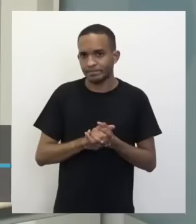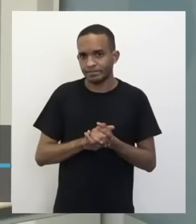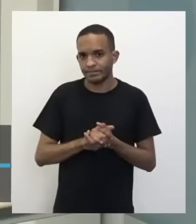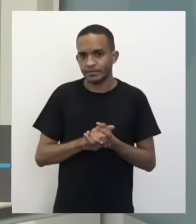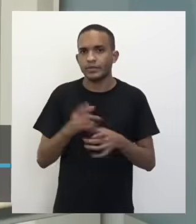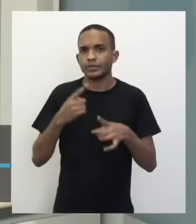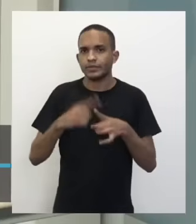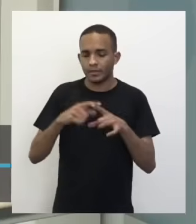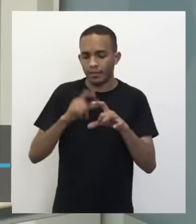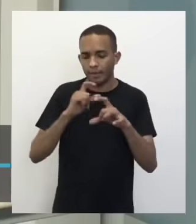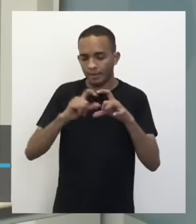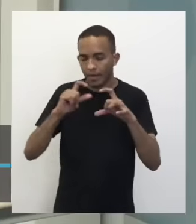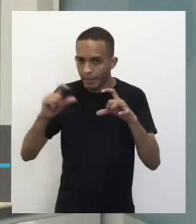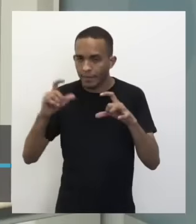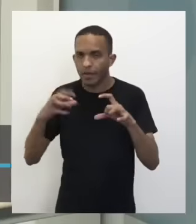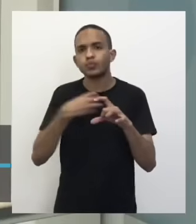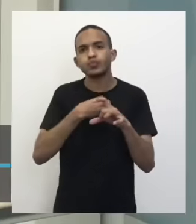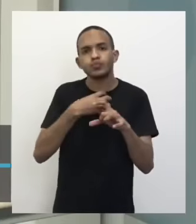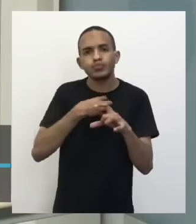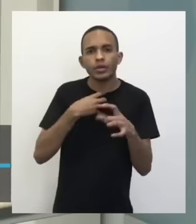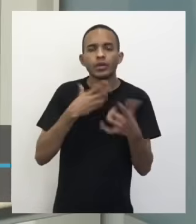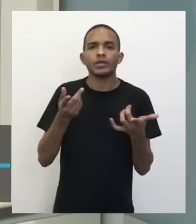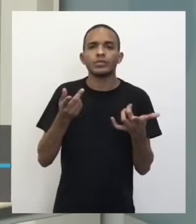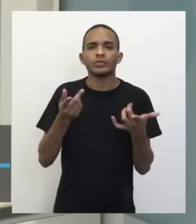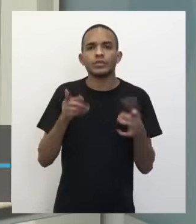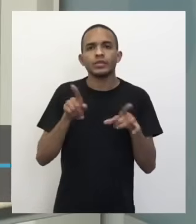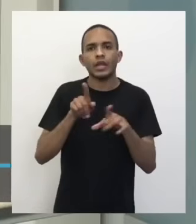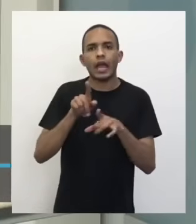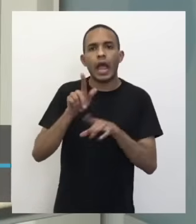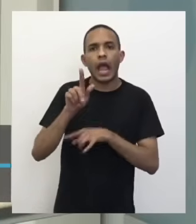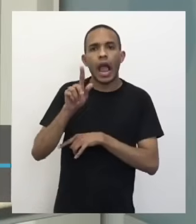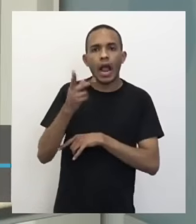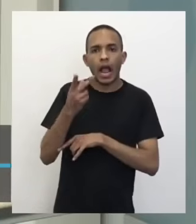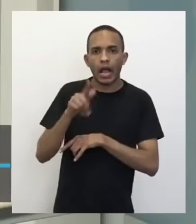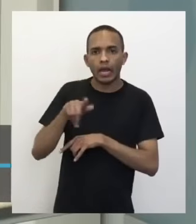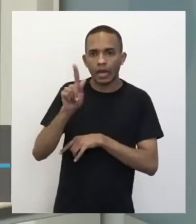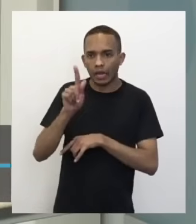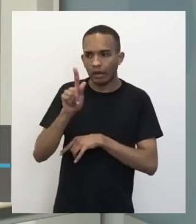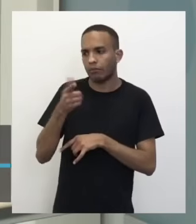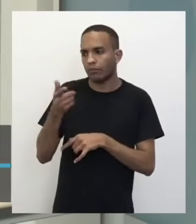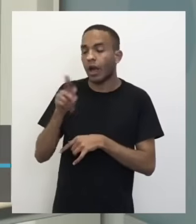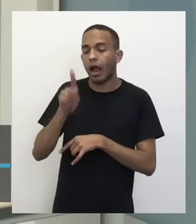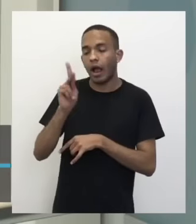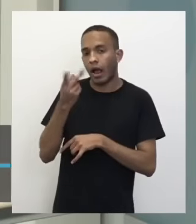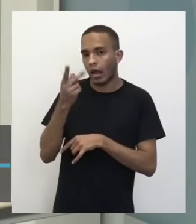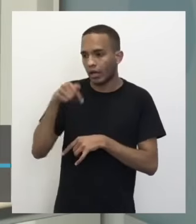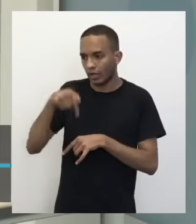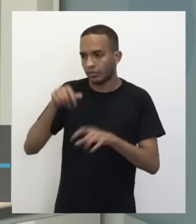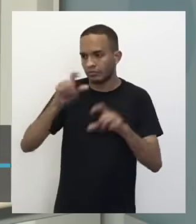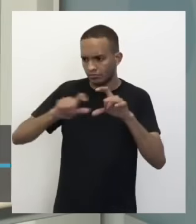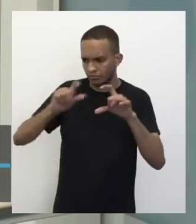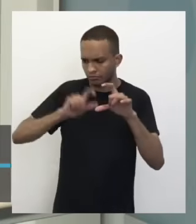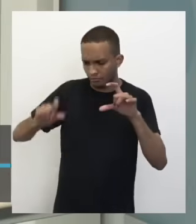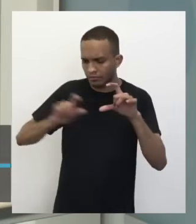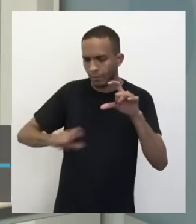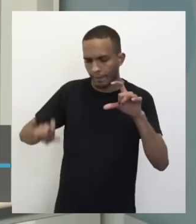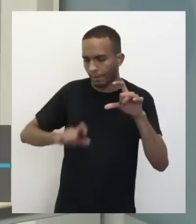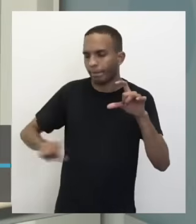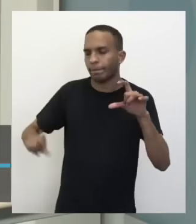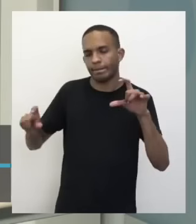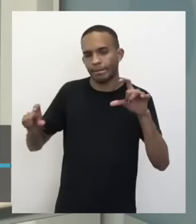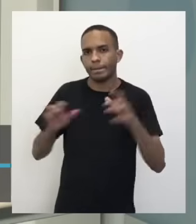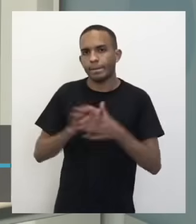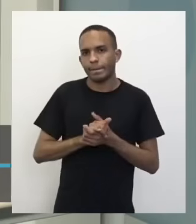tem quadrinhos, por conta do formato. HQ porque tem os balõezinhos e os quadrados, eu acho. A Érica